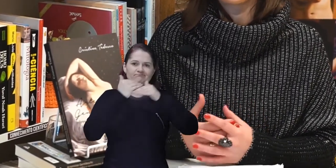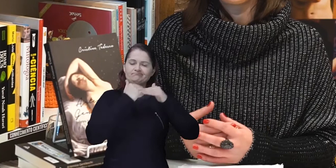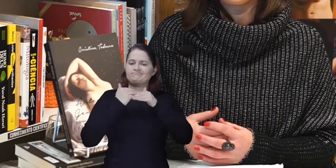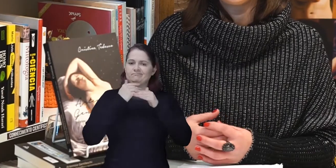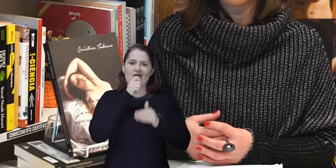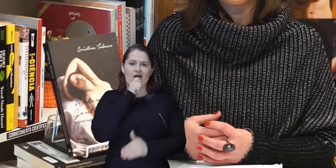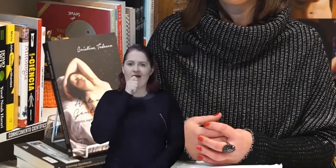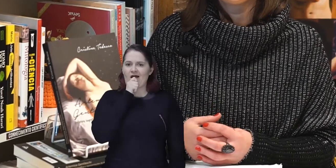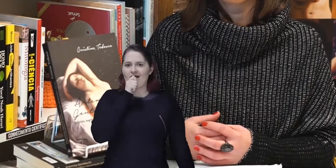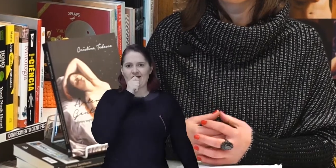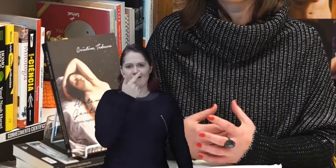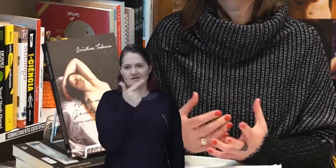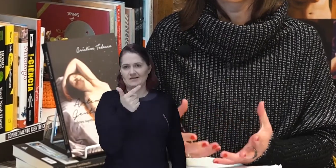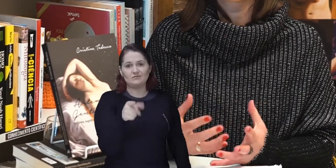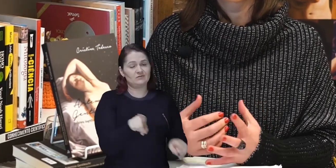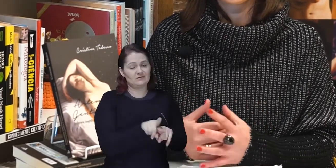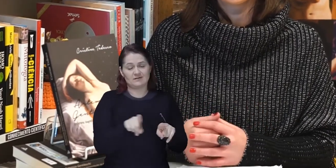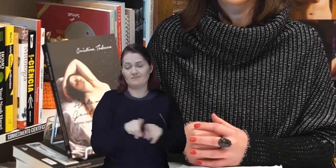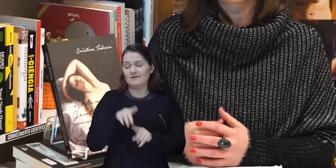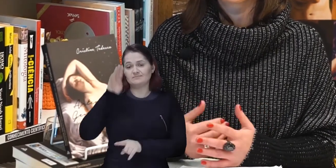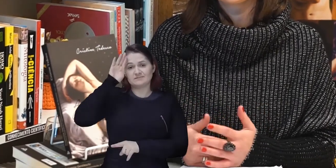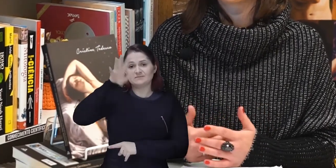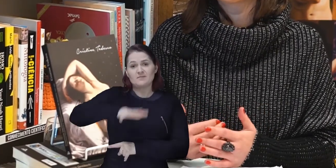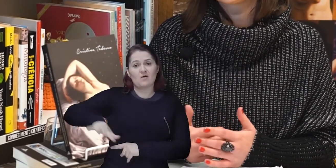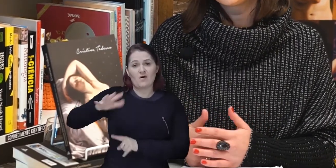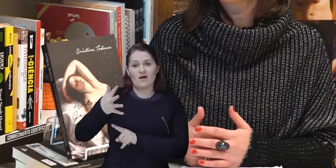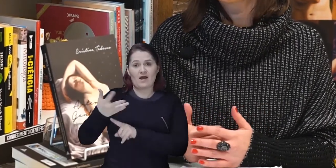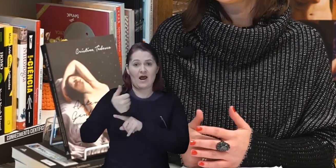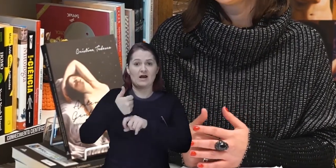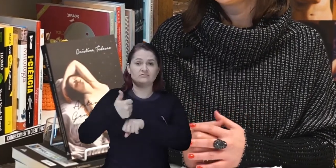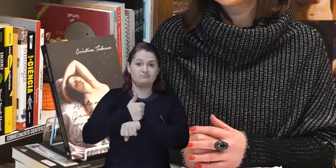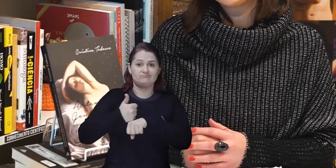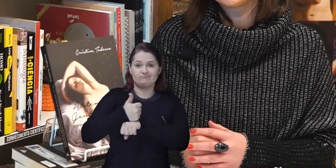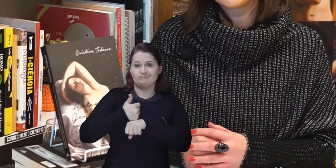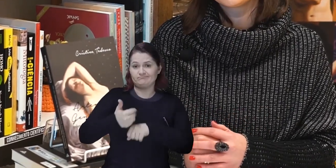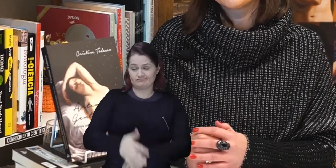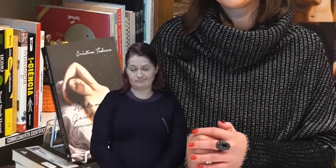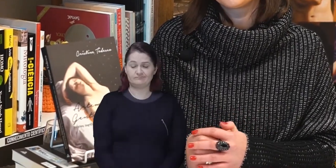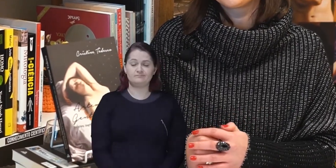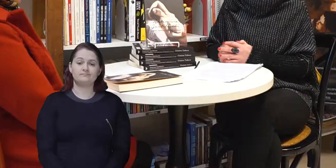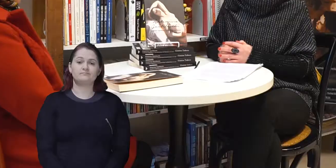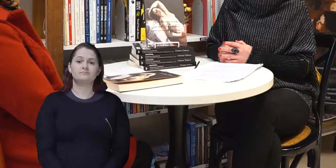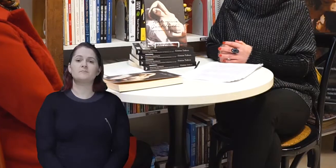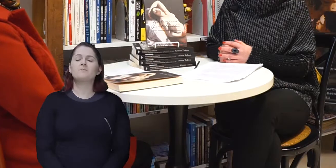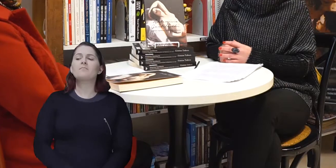gênero nesse sentido e de ter acesso às fontes sobre as histórias das mulheres artistas.